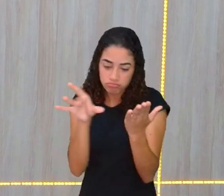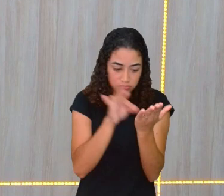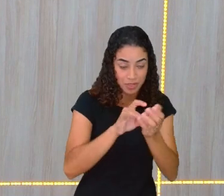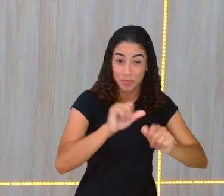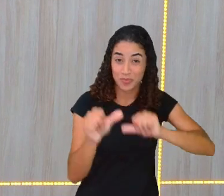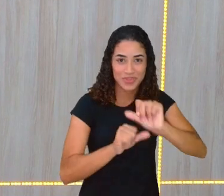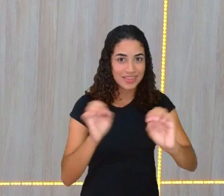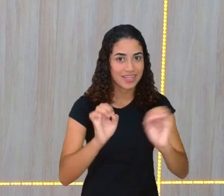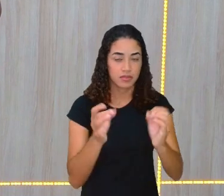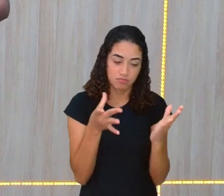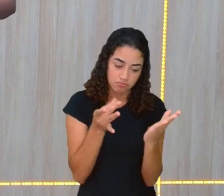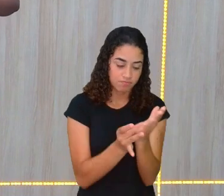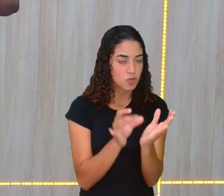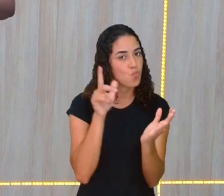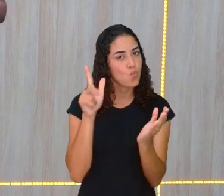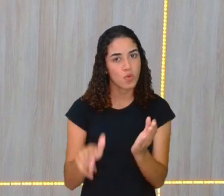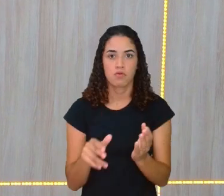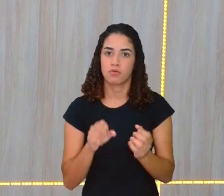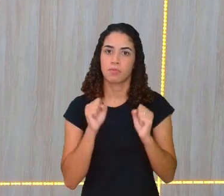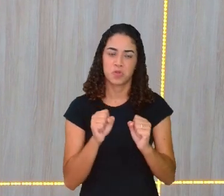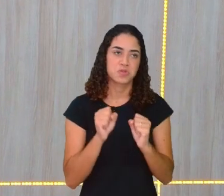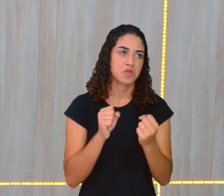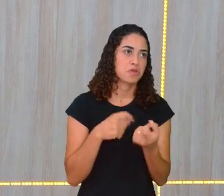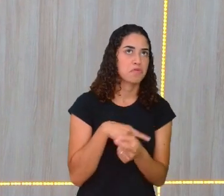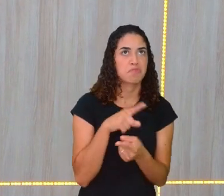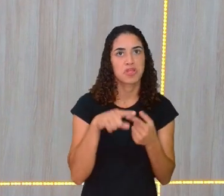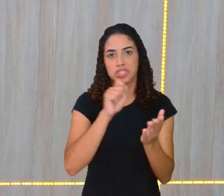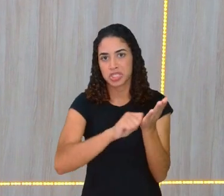alteração, seja ortográfica, seja,